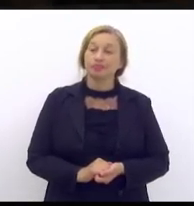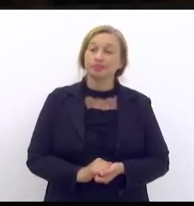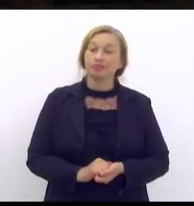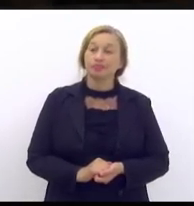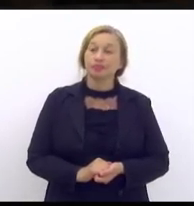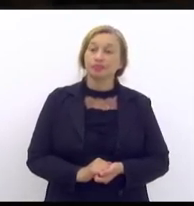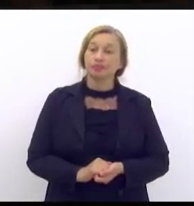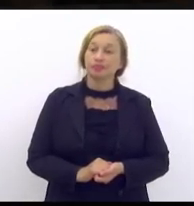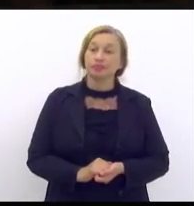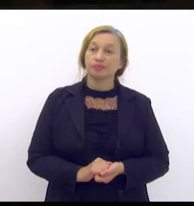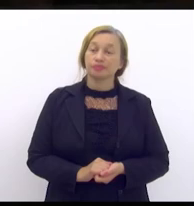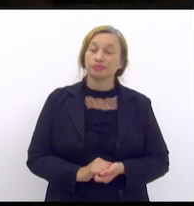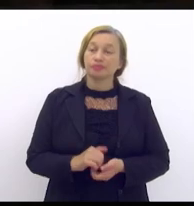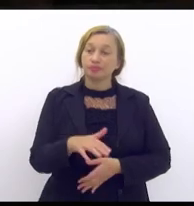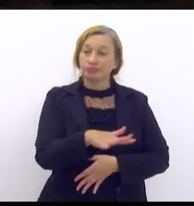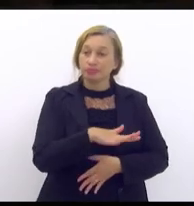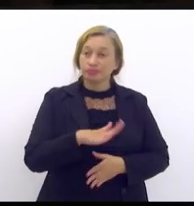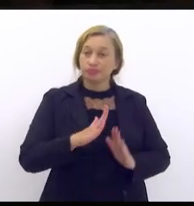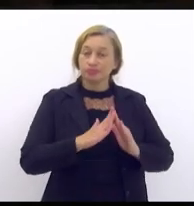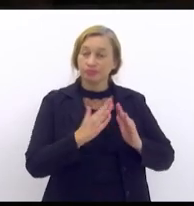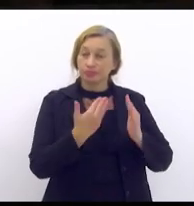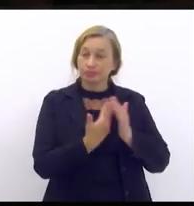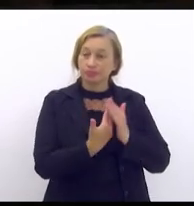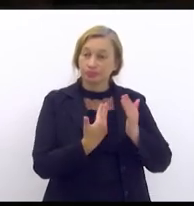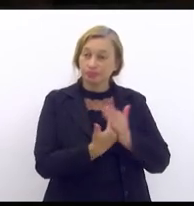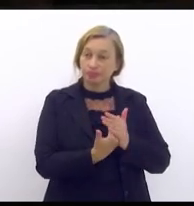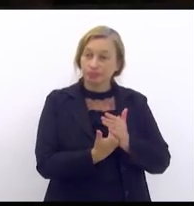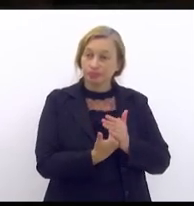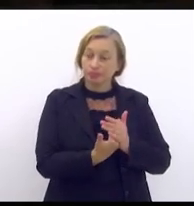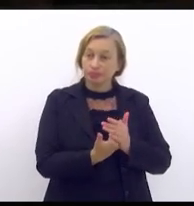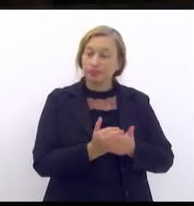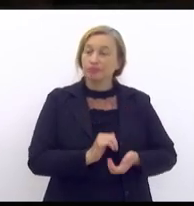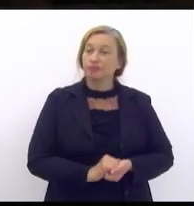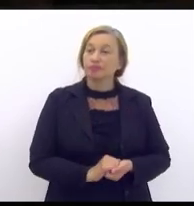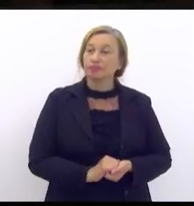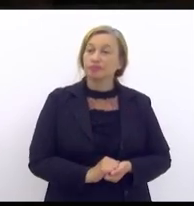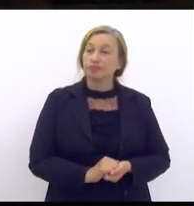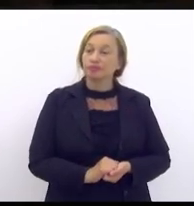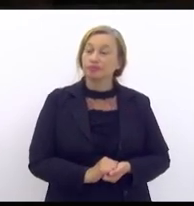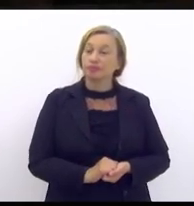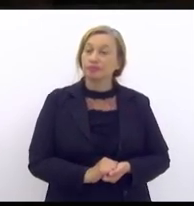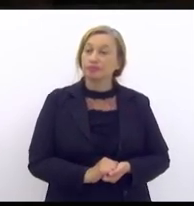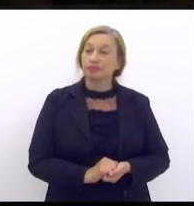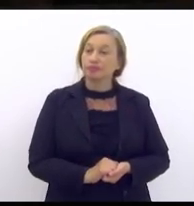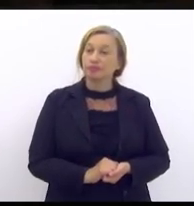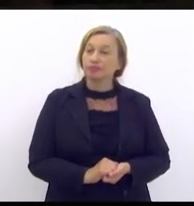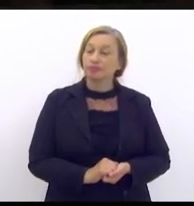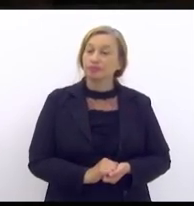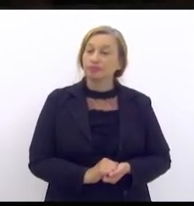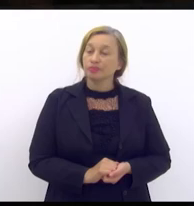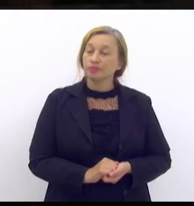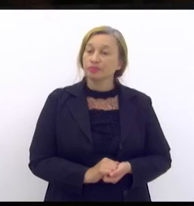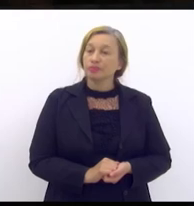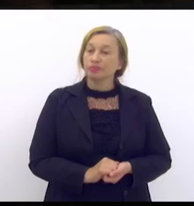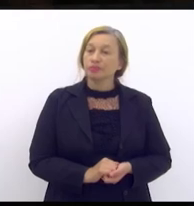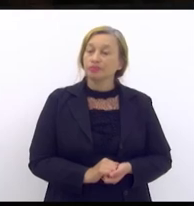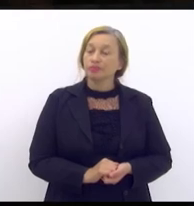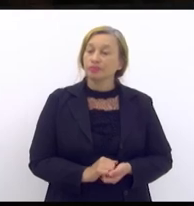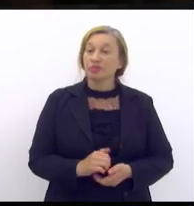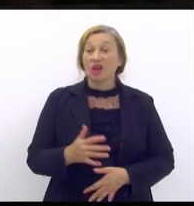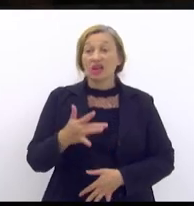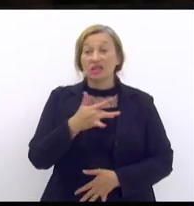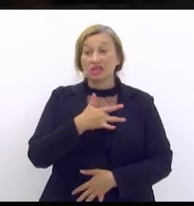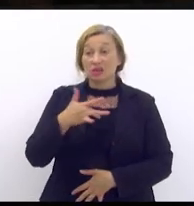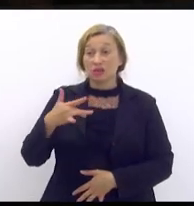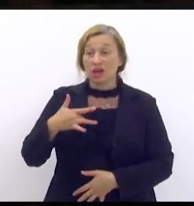no ambiente escolar os benefícios da alimentação saudável